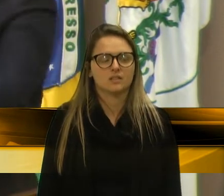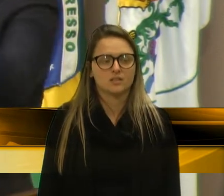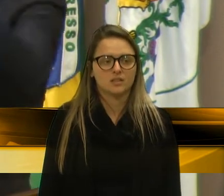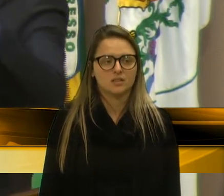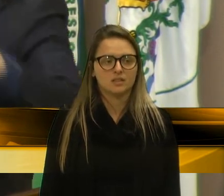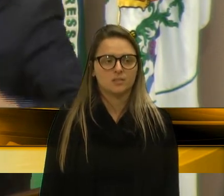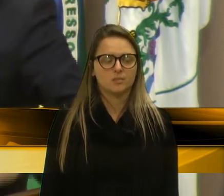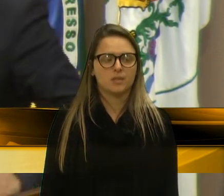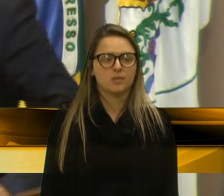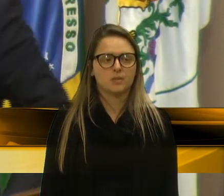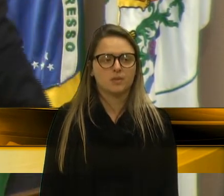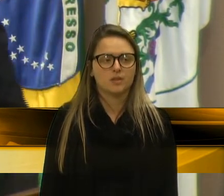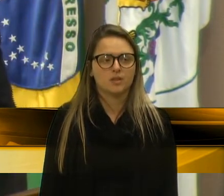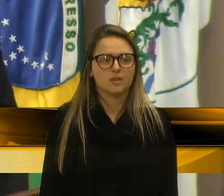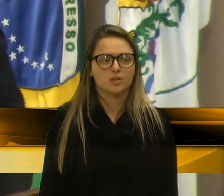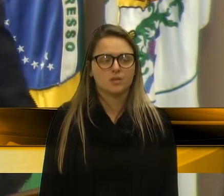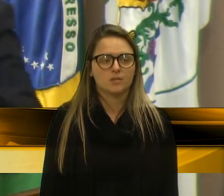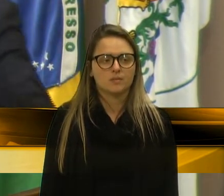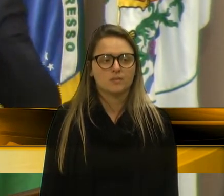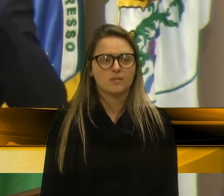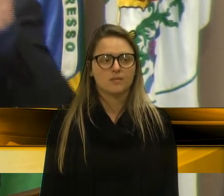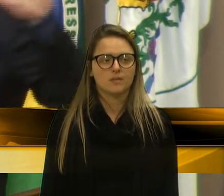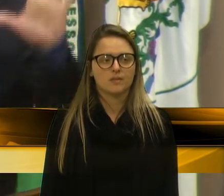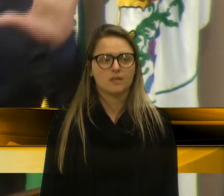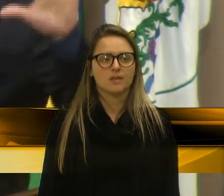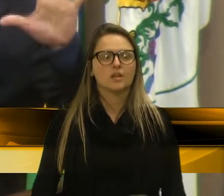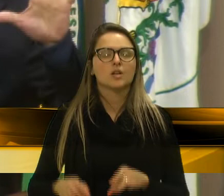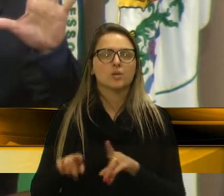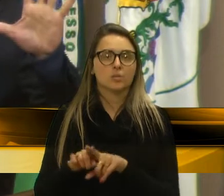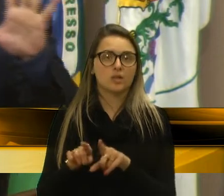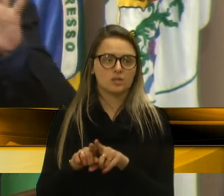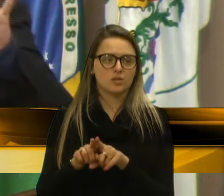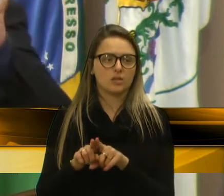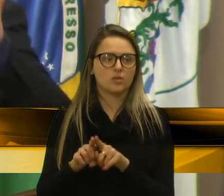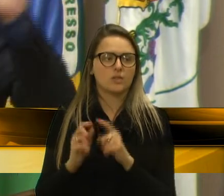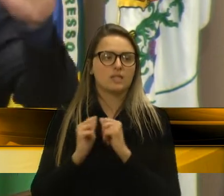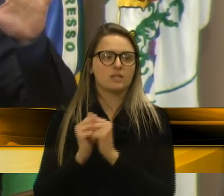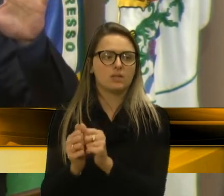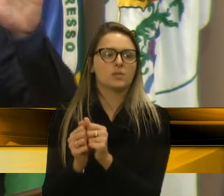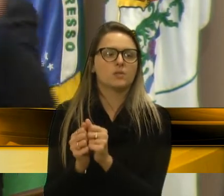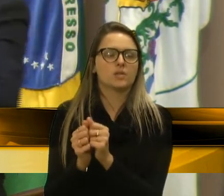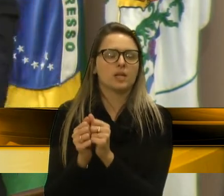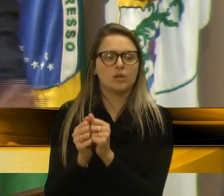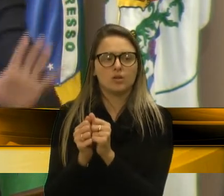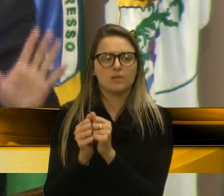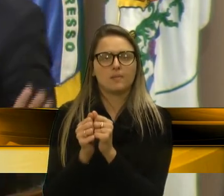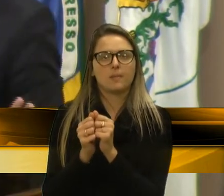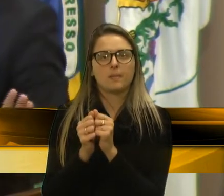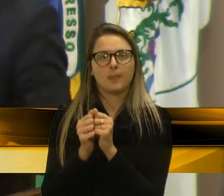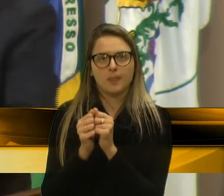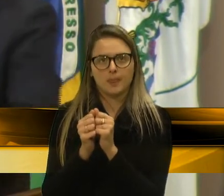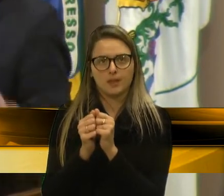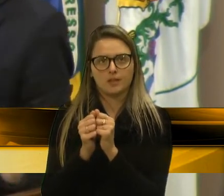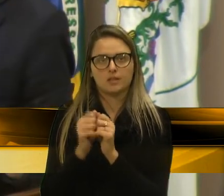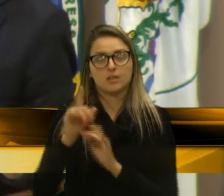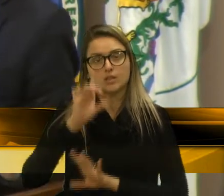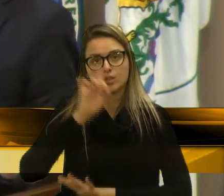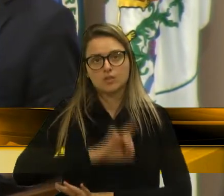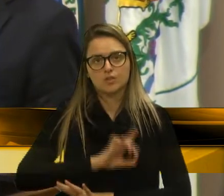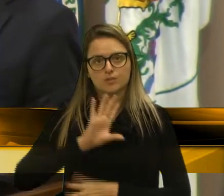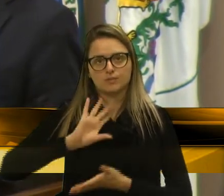Sabemos como é que foi conduzida, inclusive, a campanha eleitoral, que pareciam irmãos gêmeos. O prefeito e seu irmão, dentro do direito legal, sem problema